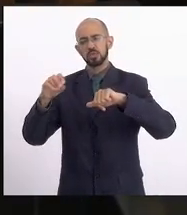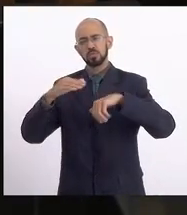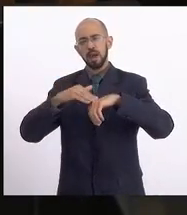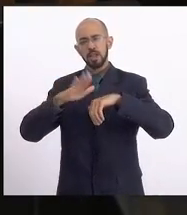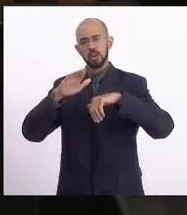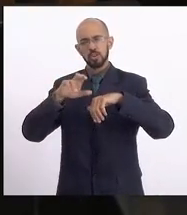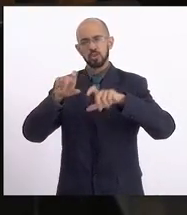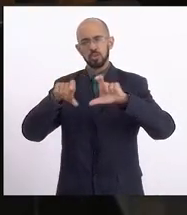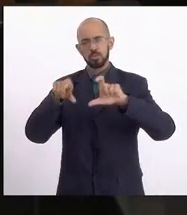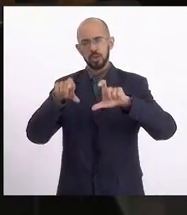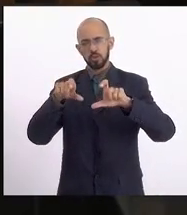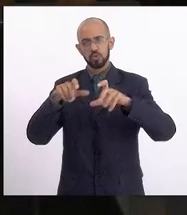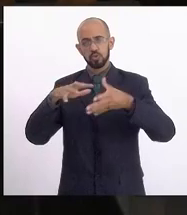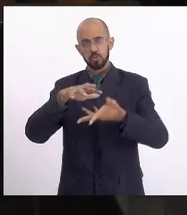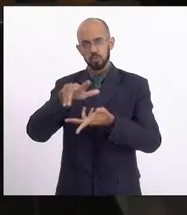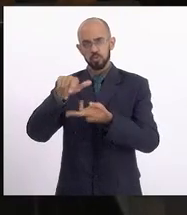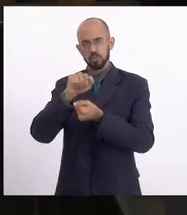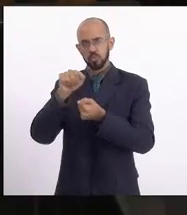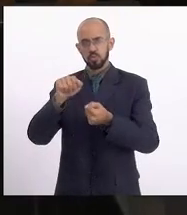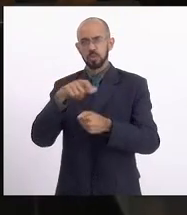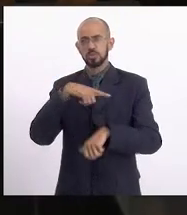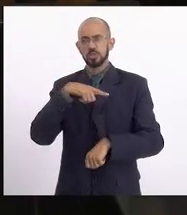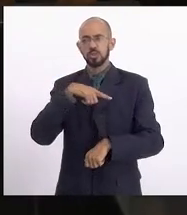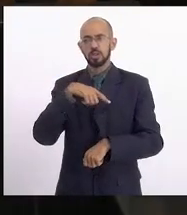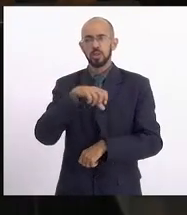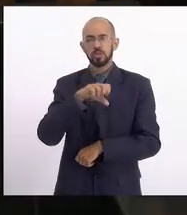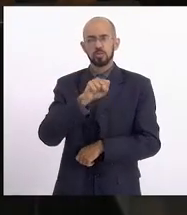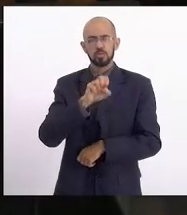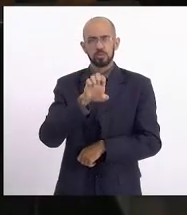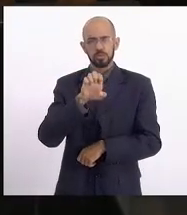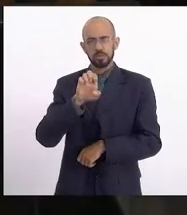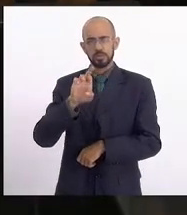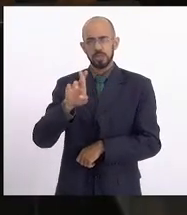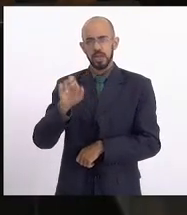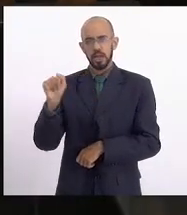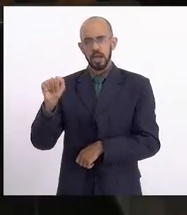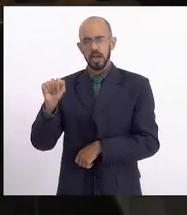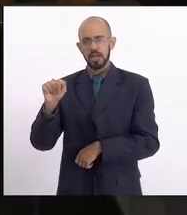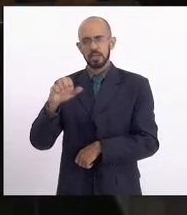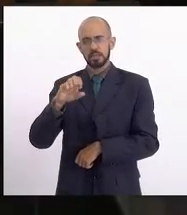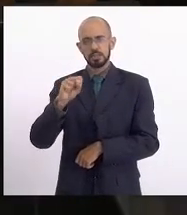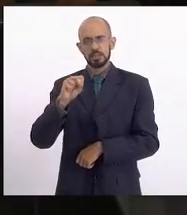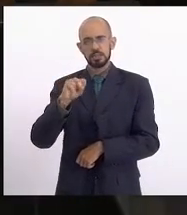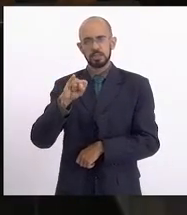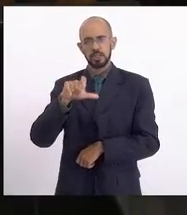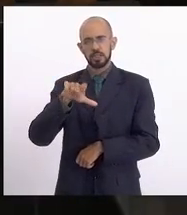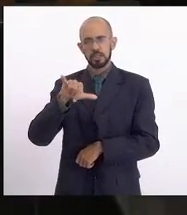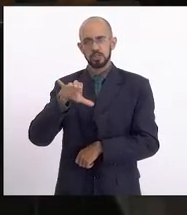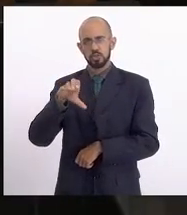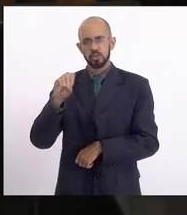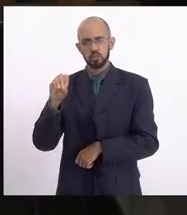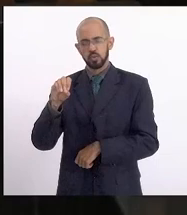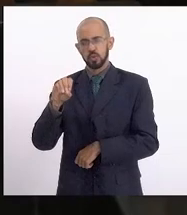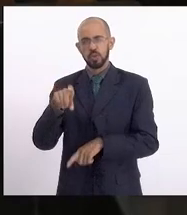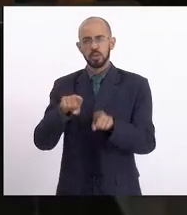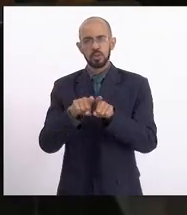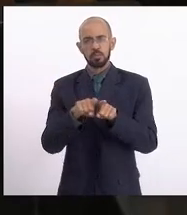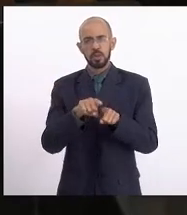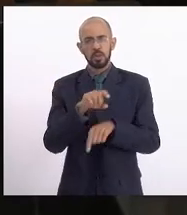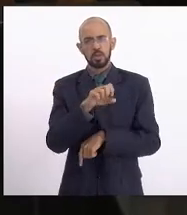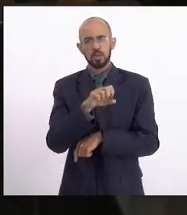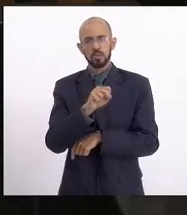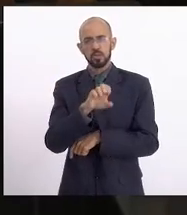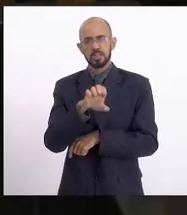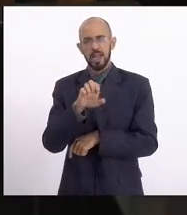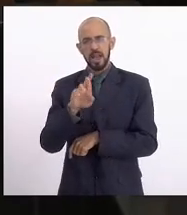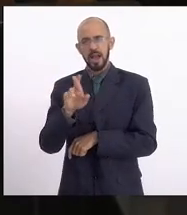ali o Serra Silício, temos o Serra Tech. E como o governo vem